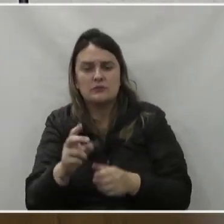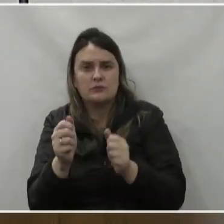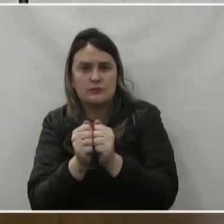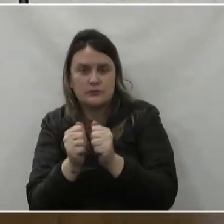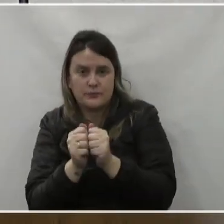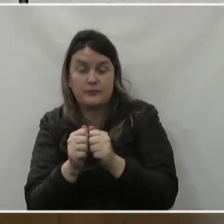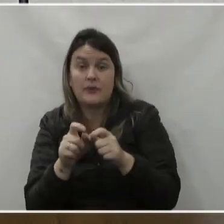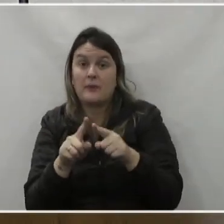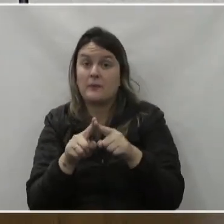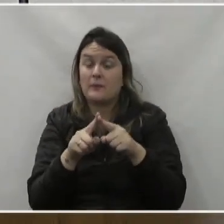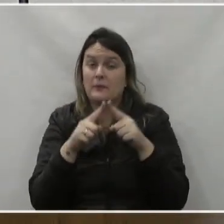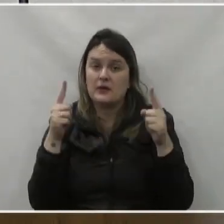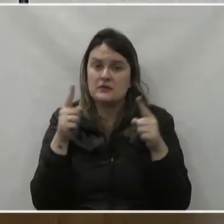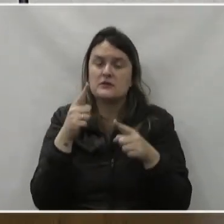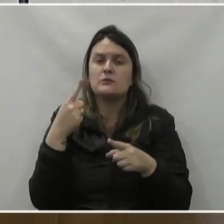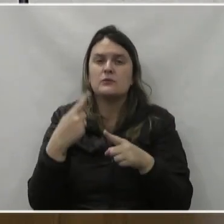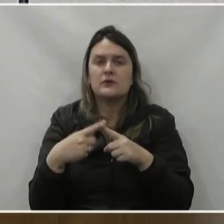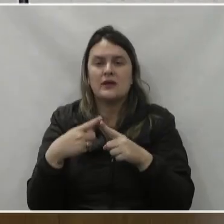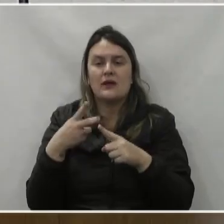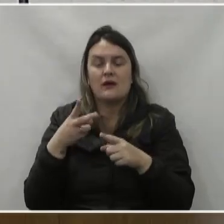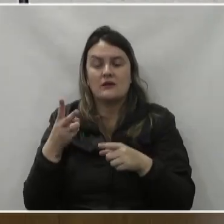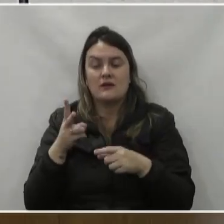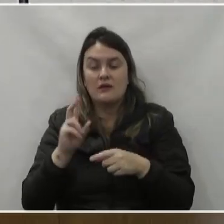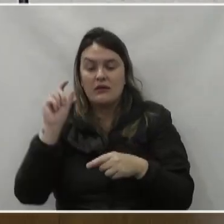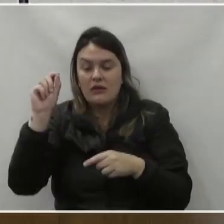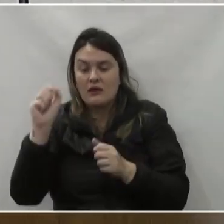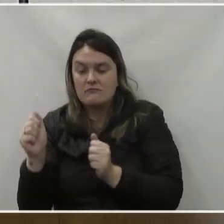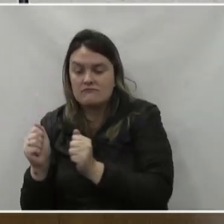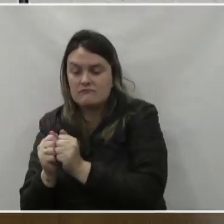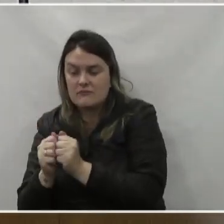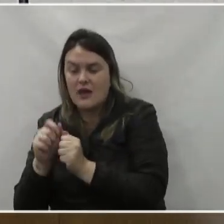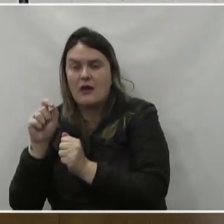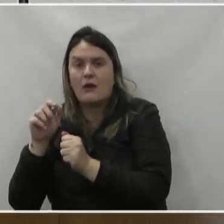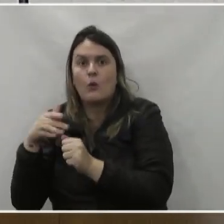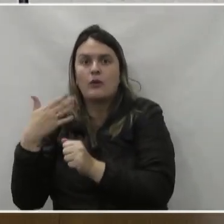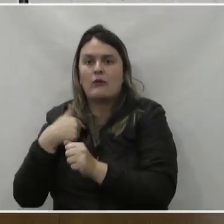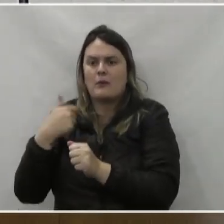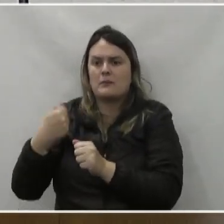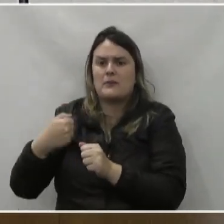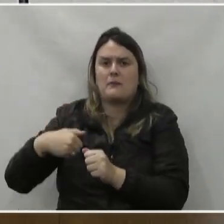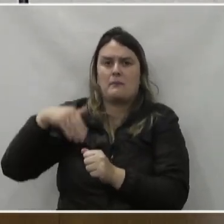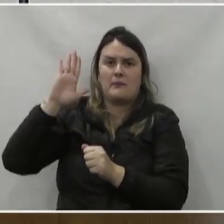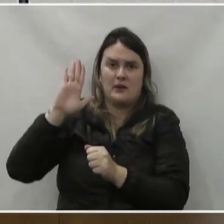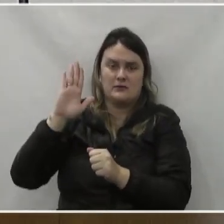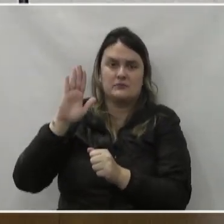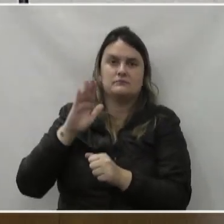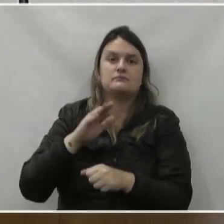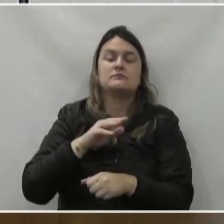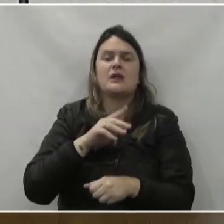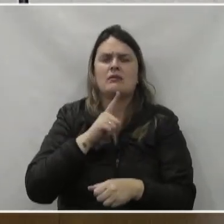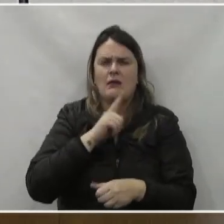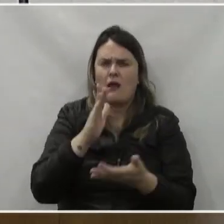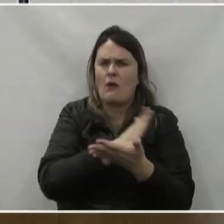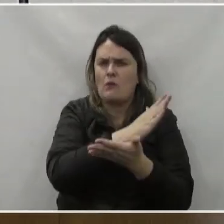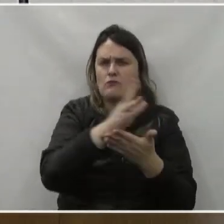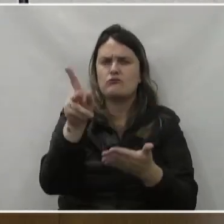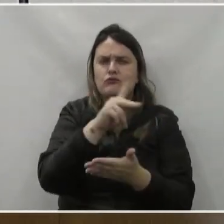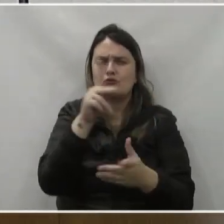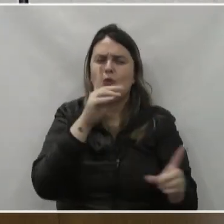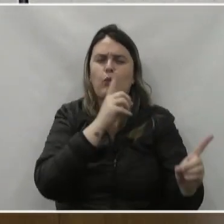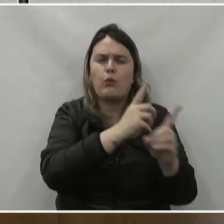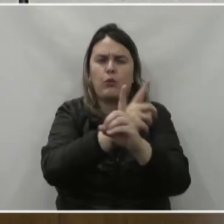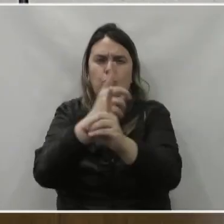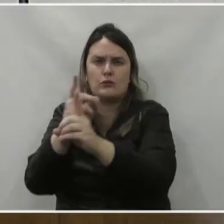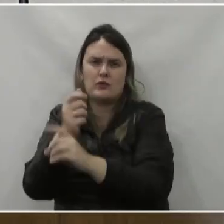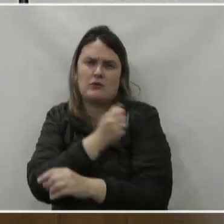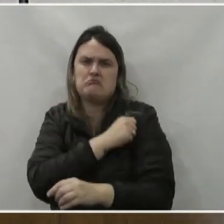lado, mas por quem esteve ao seu lado quando você mais necessitava. Há professores que reencontram